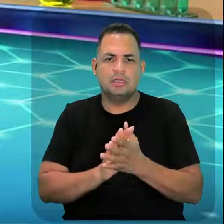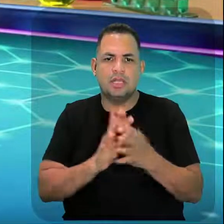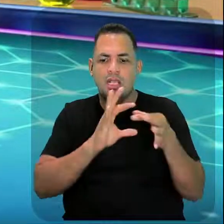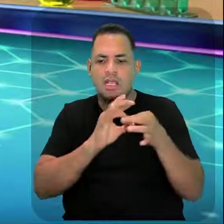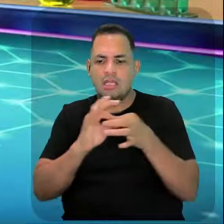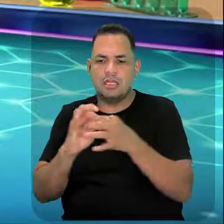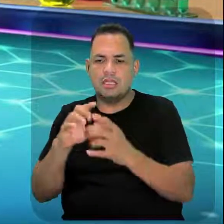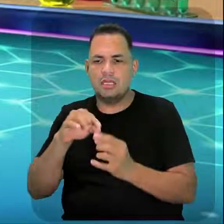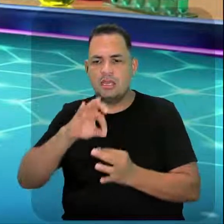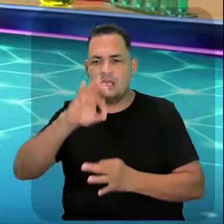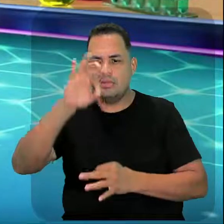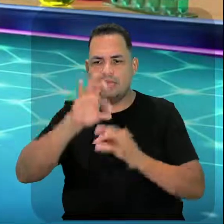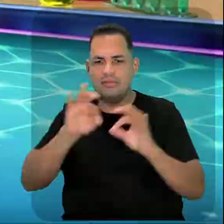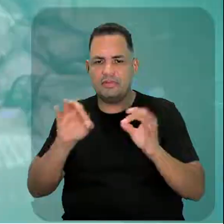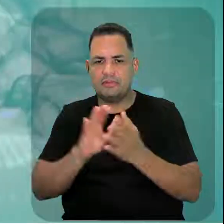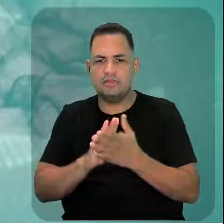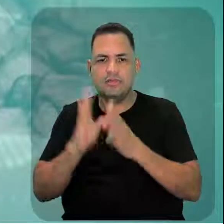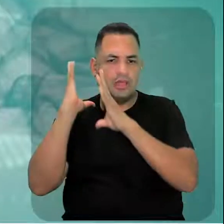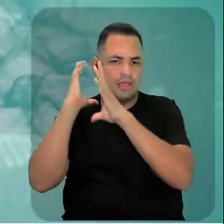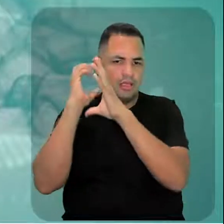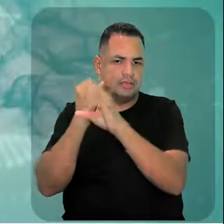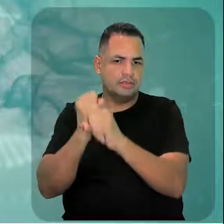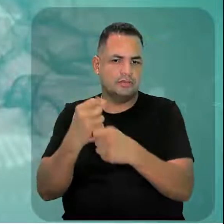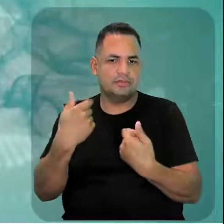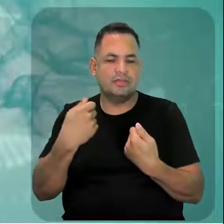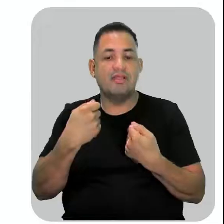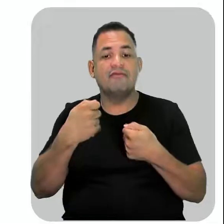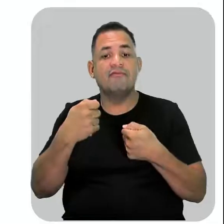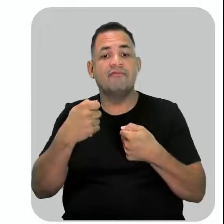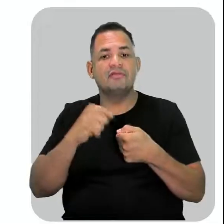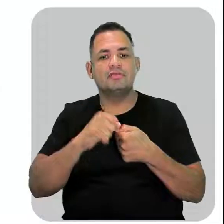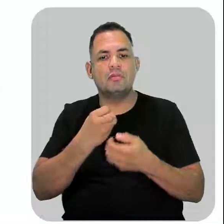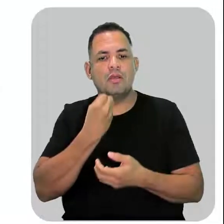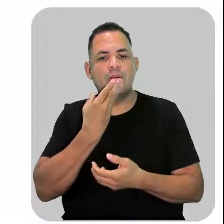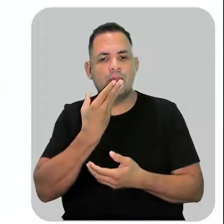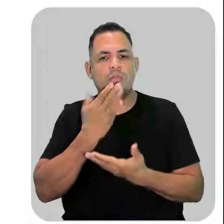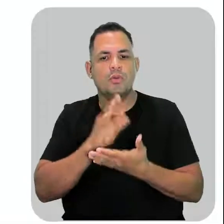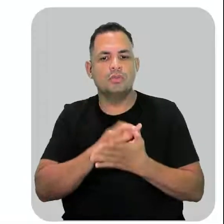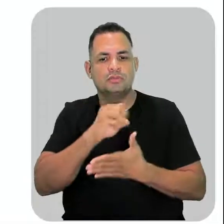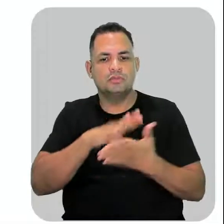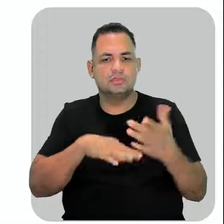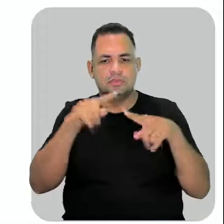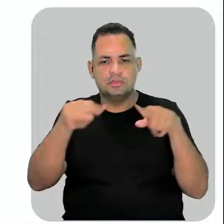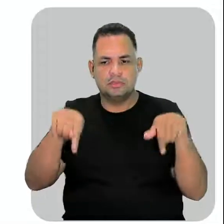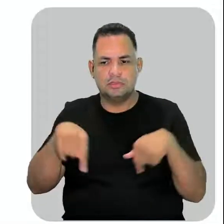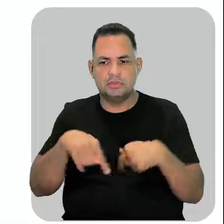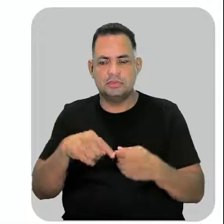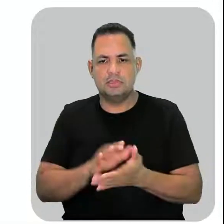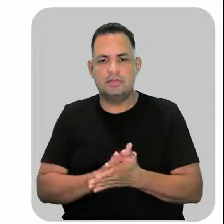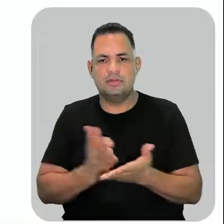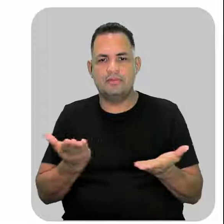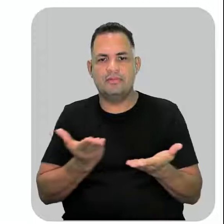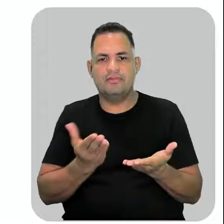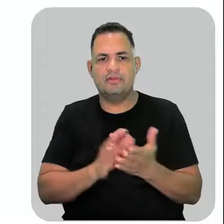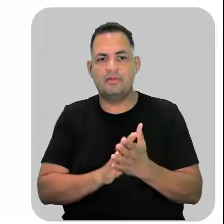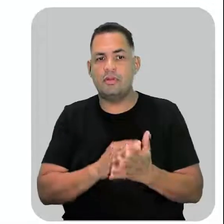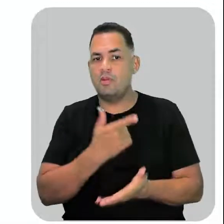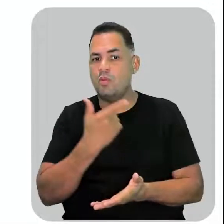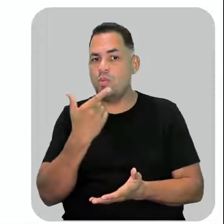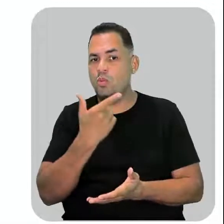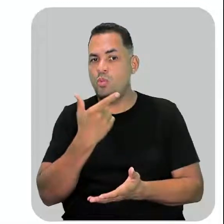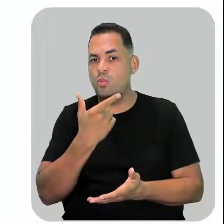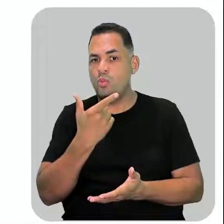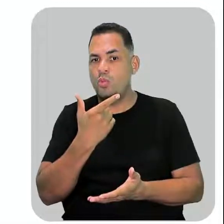lá revisar para você ter sucesso na sua atividade de sala. A gente está falando da parte 2 das normas